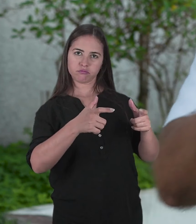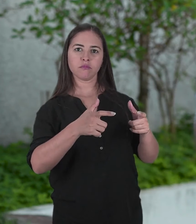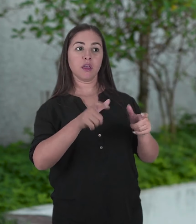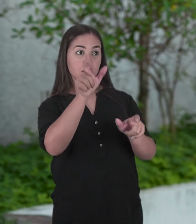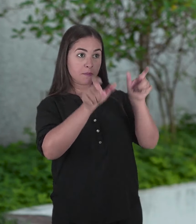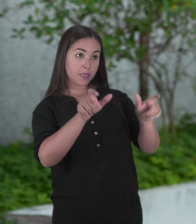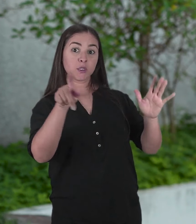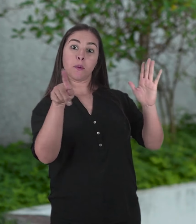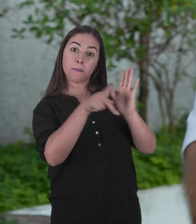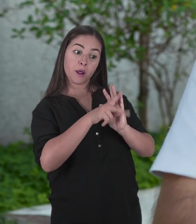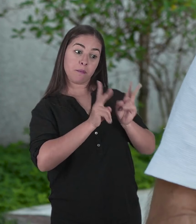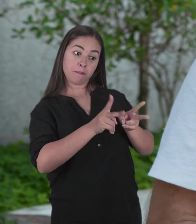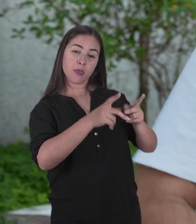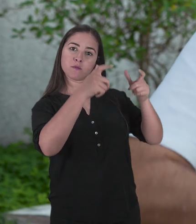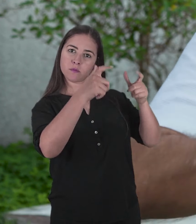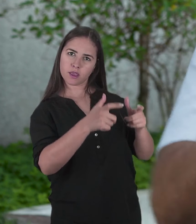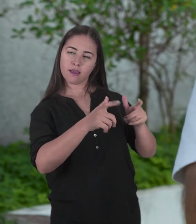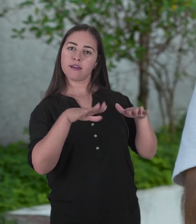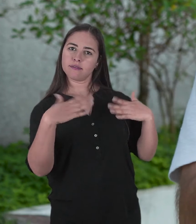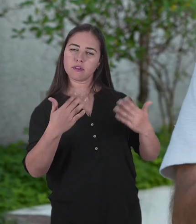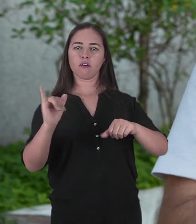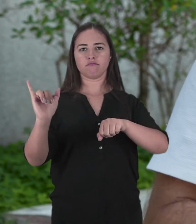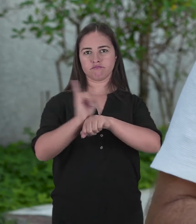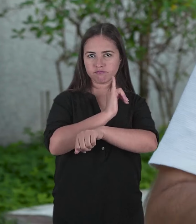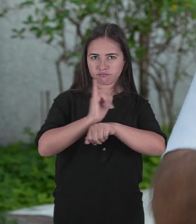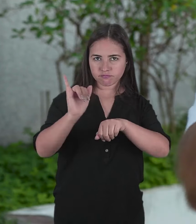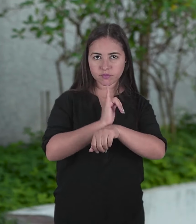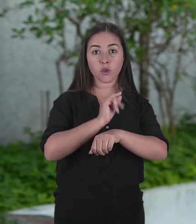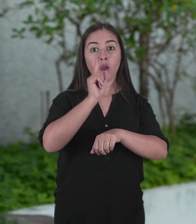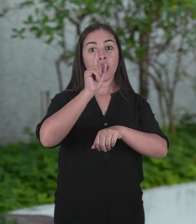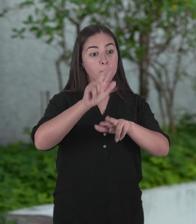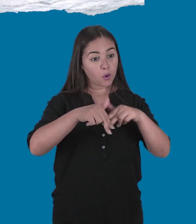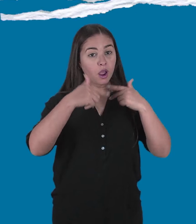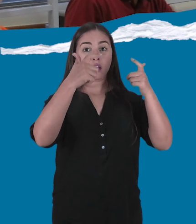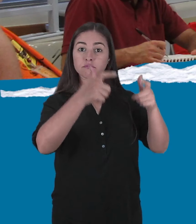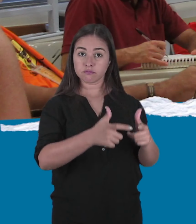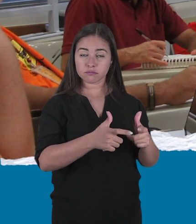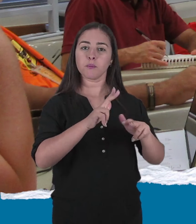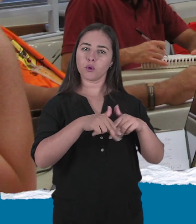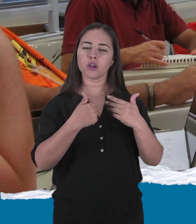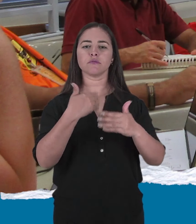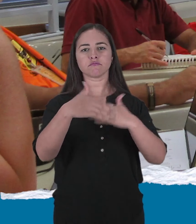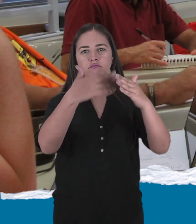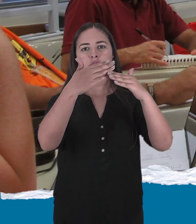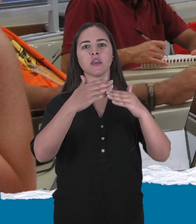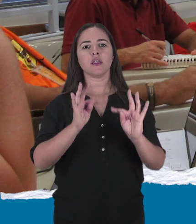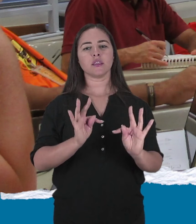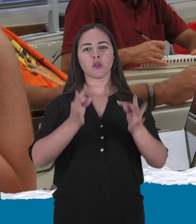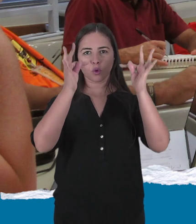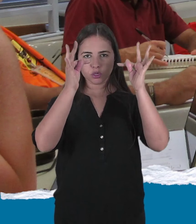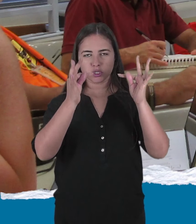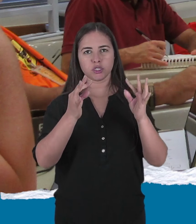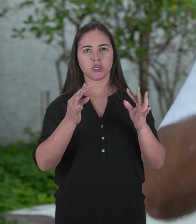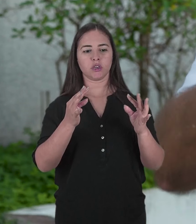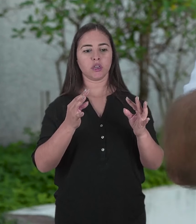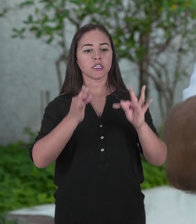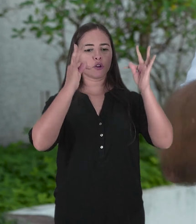os atores do território. Então, as estratégias partiam do território. Por isso foi desenvolvida uma